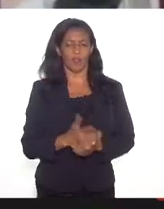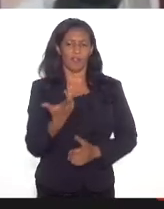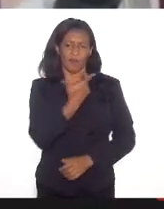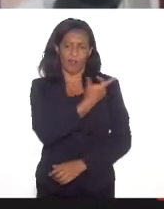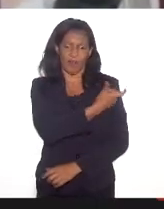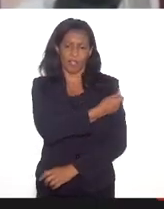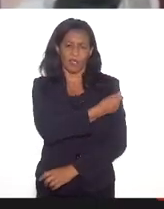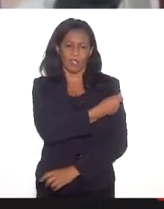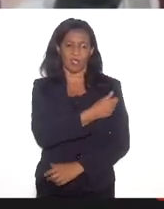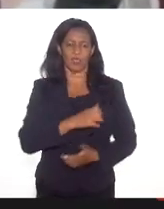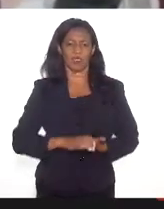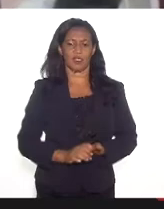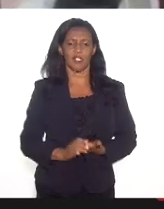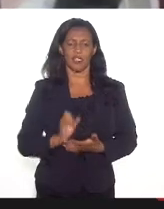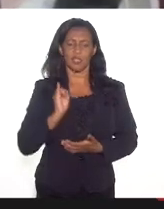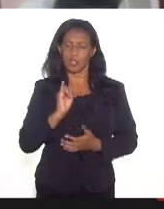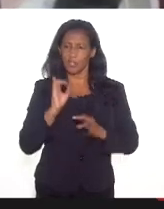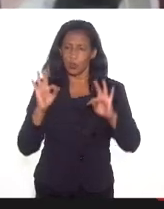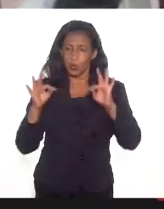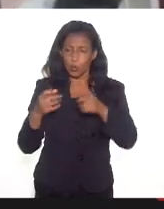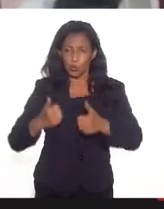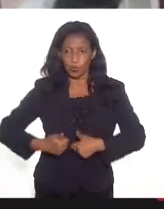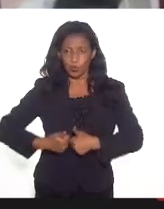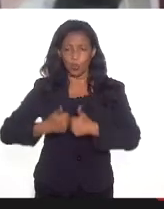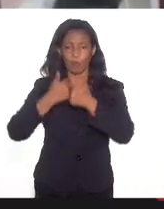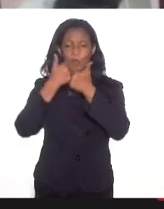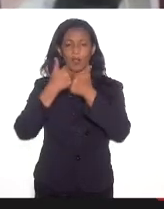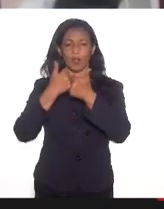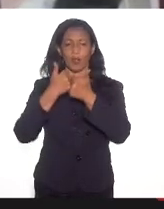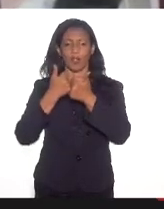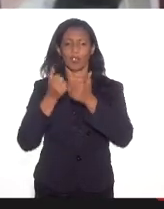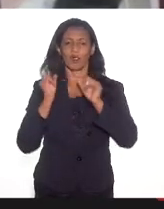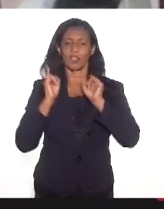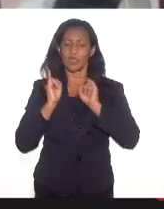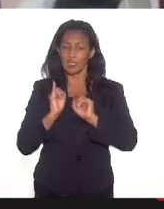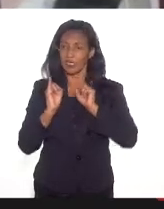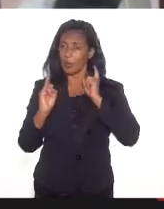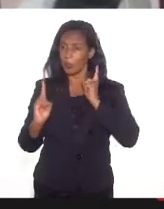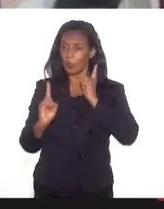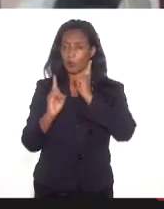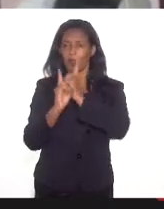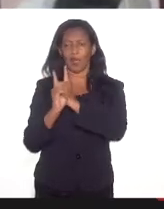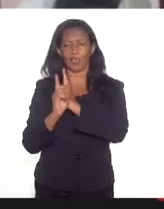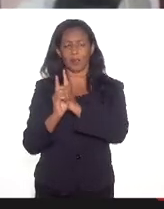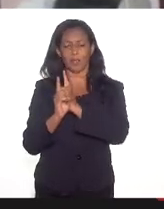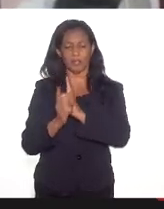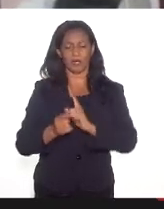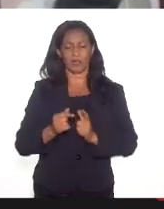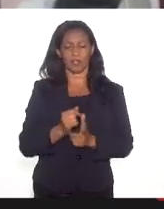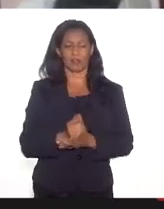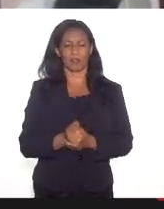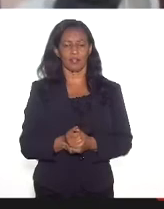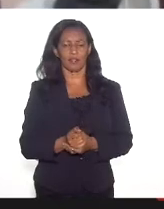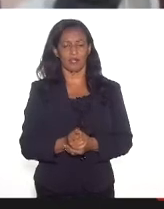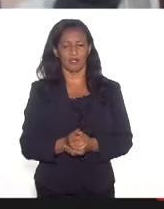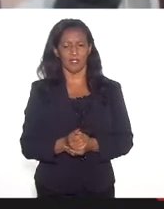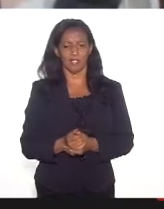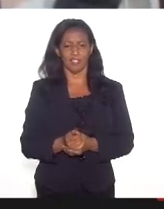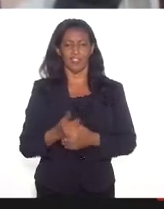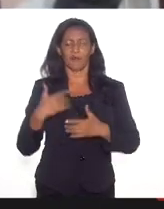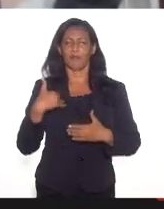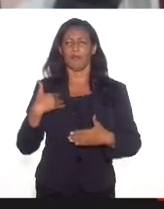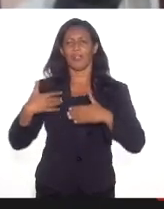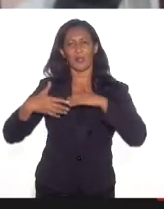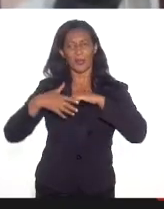se tu não tiver melhor se a gente puder se encontrar pessoalmente vocês podem me combinar para que que